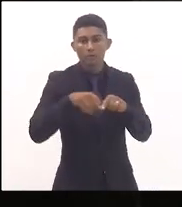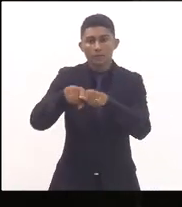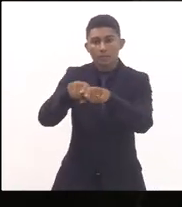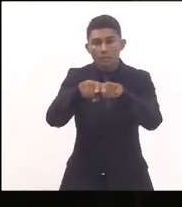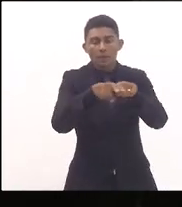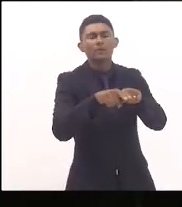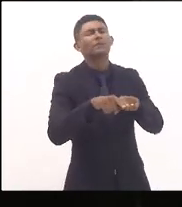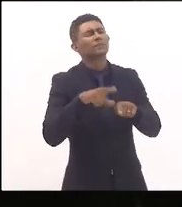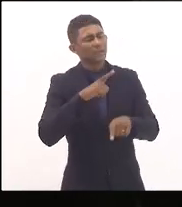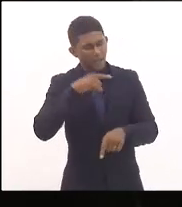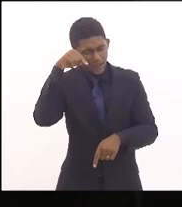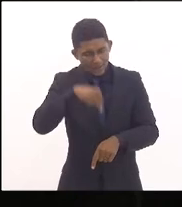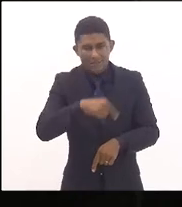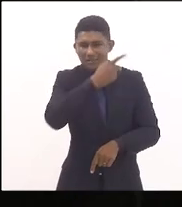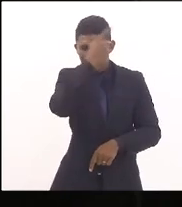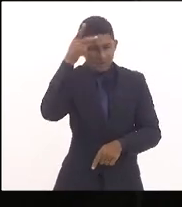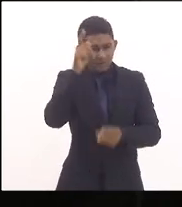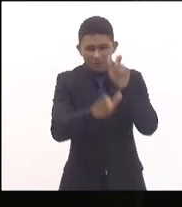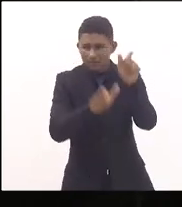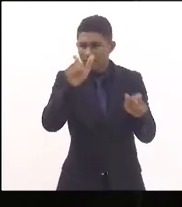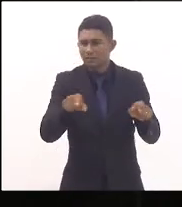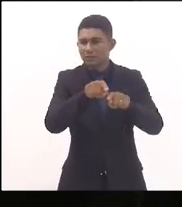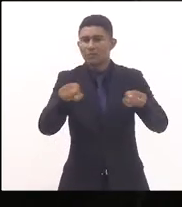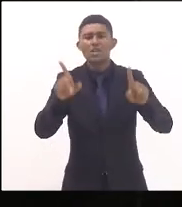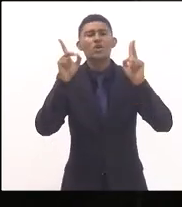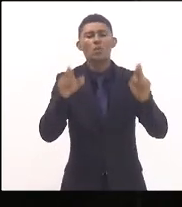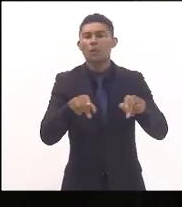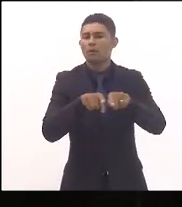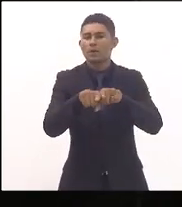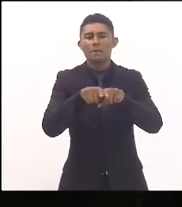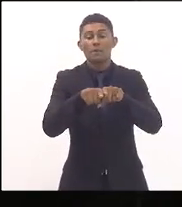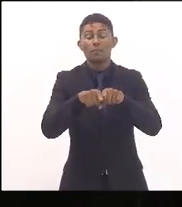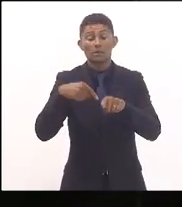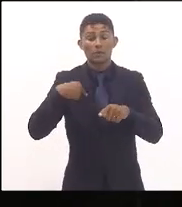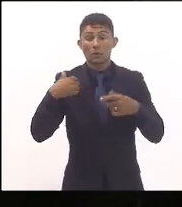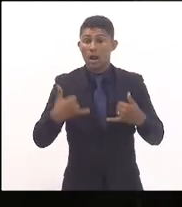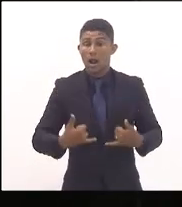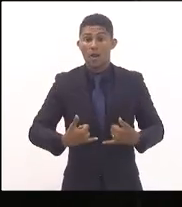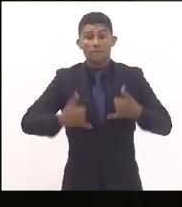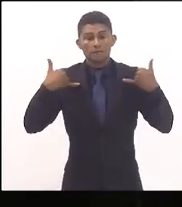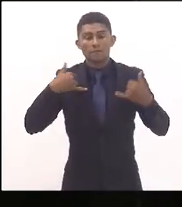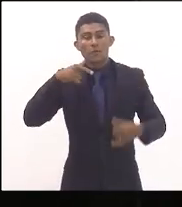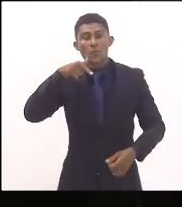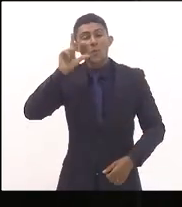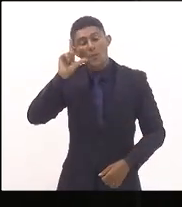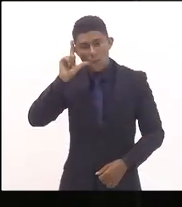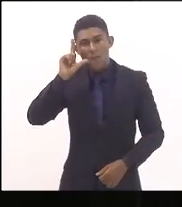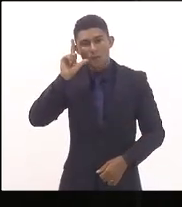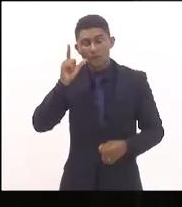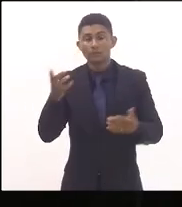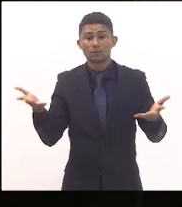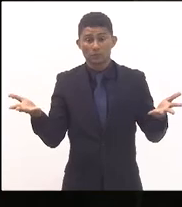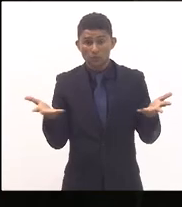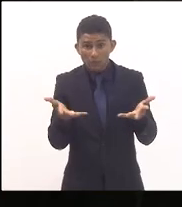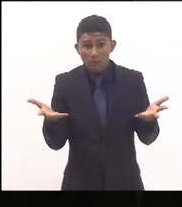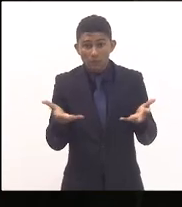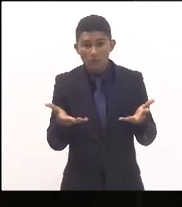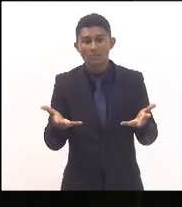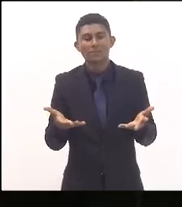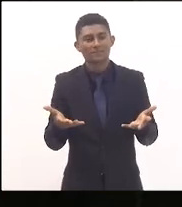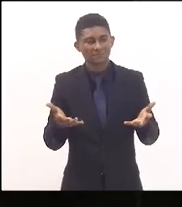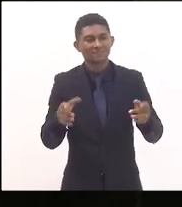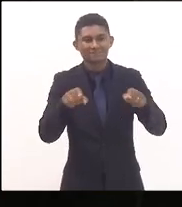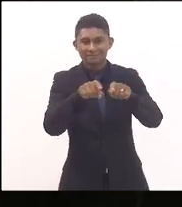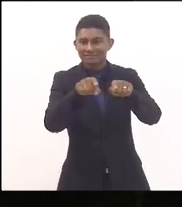dizer você é meu irmão então eu celebrei mais um ano de vida ontem e hoje eu compacto